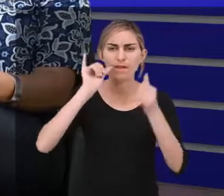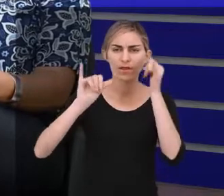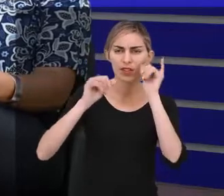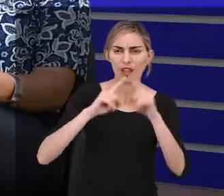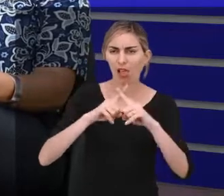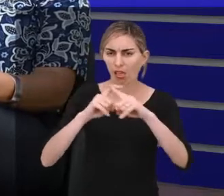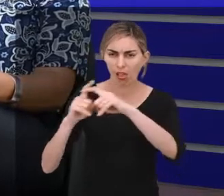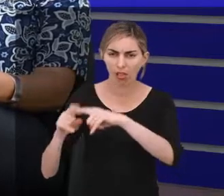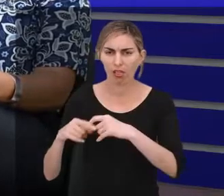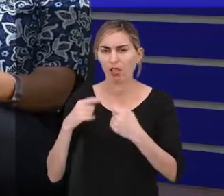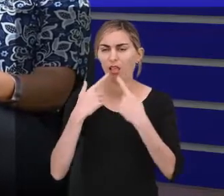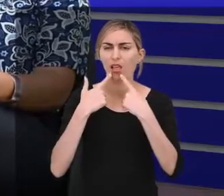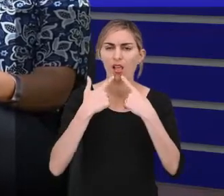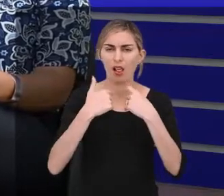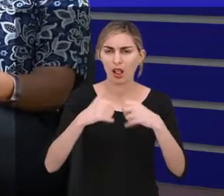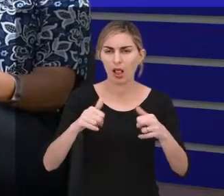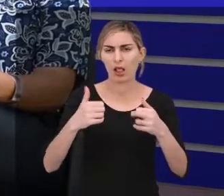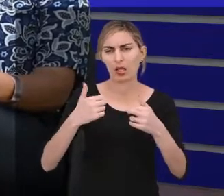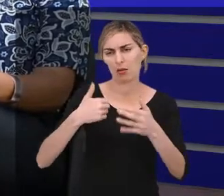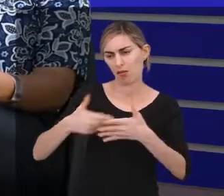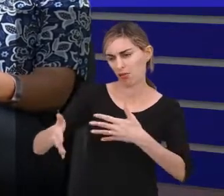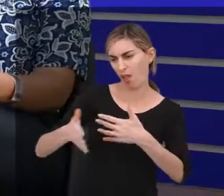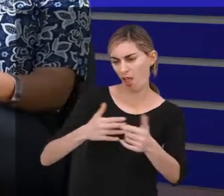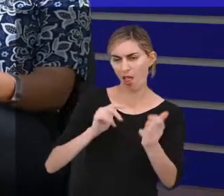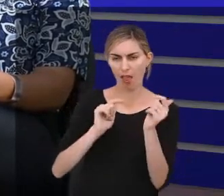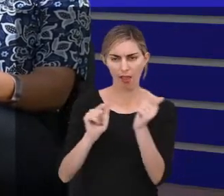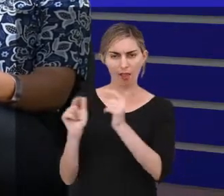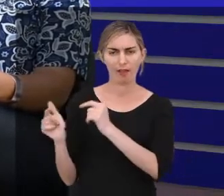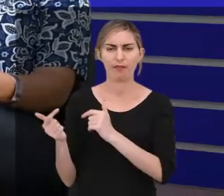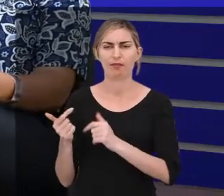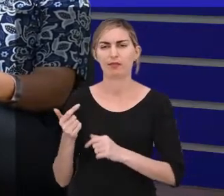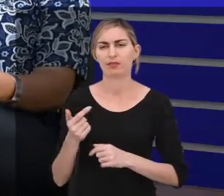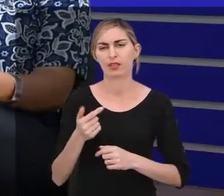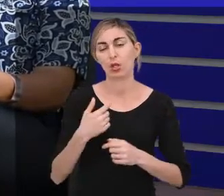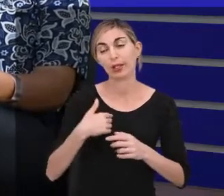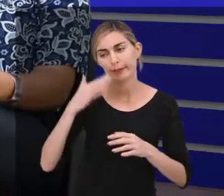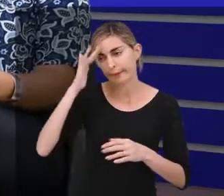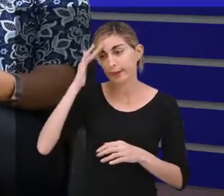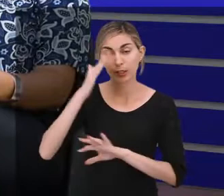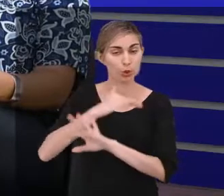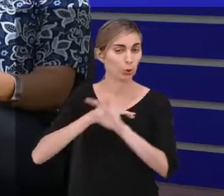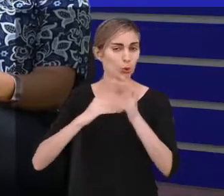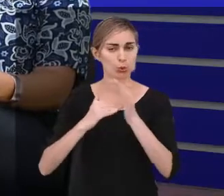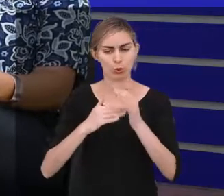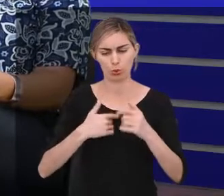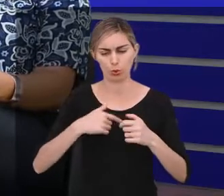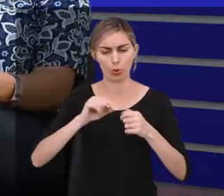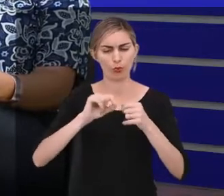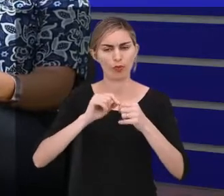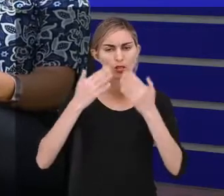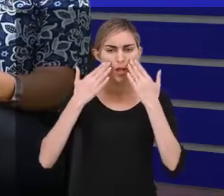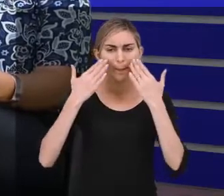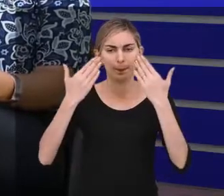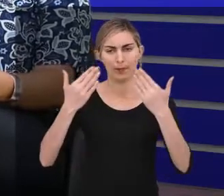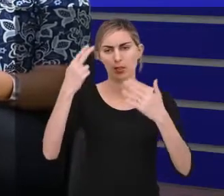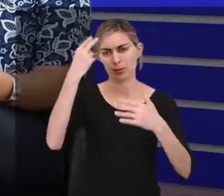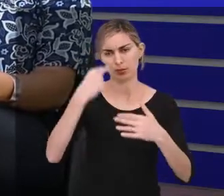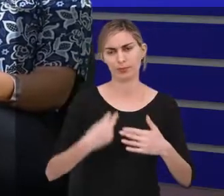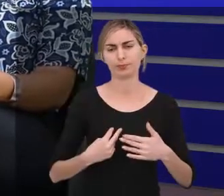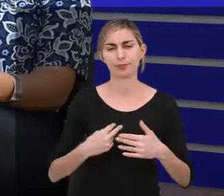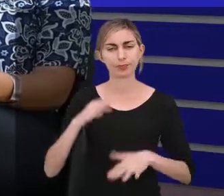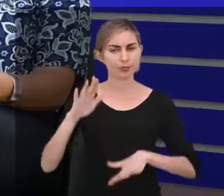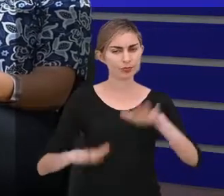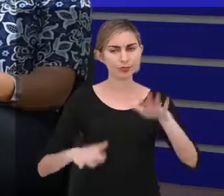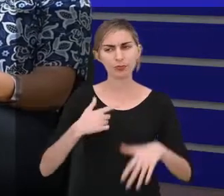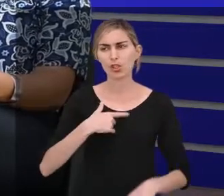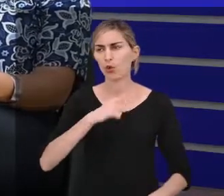evitar vícios de linguagem. É importante a gente entender que tudo aquilo que eu faço me representa. E às vezes